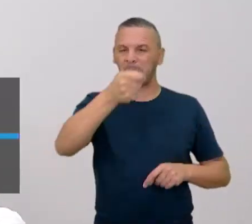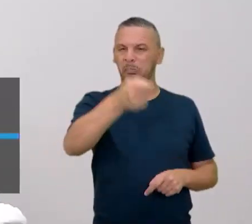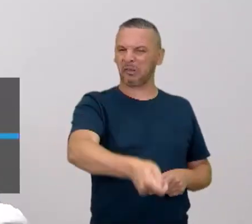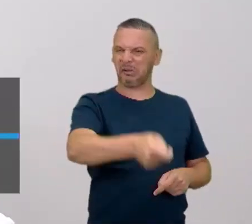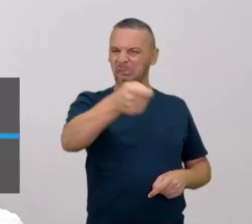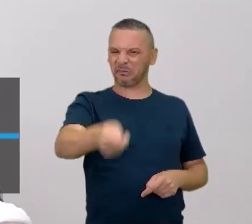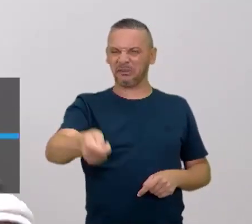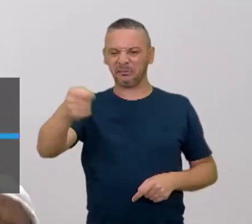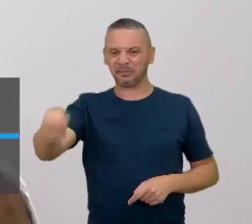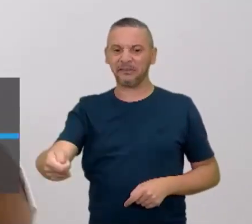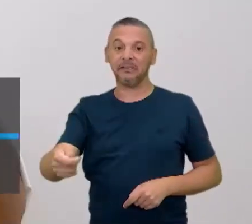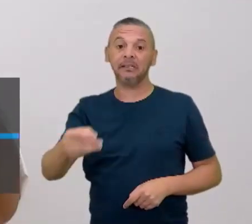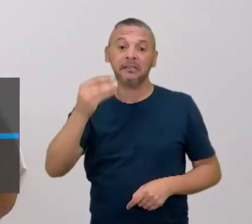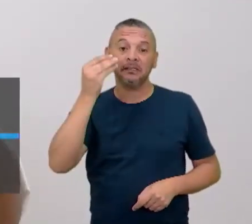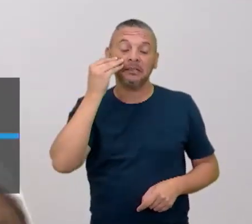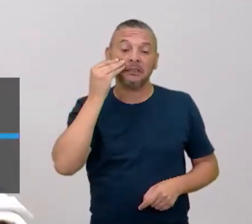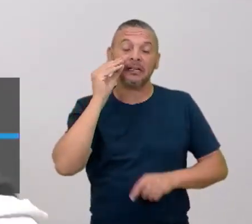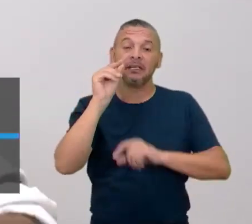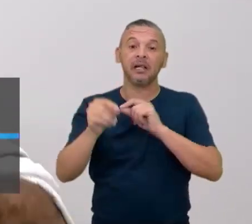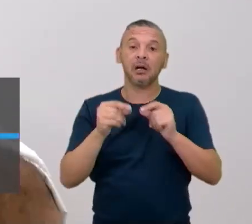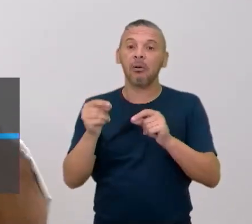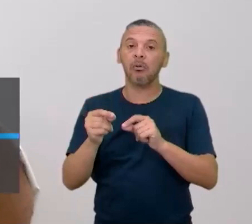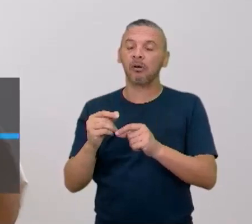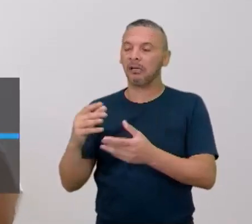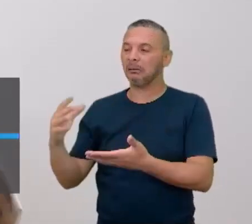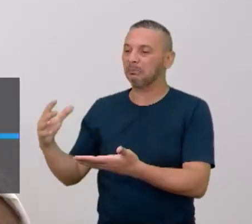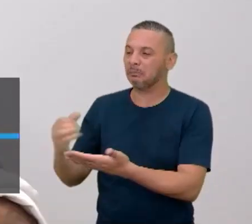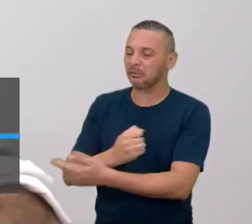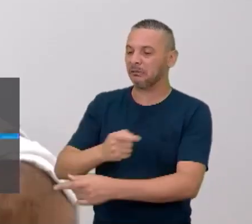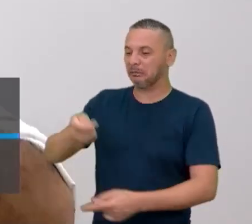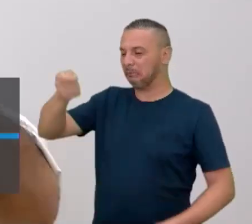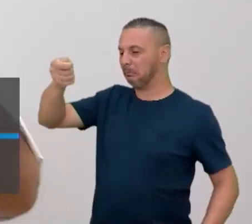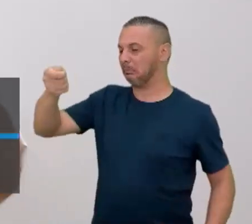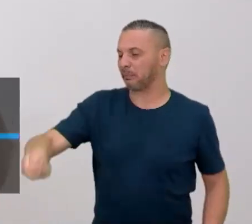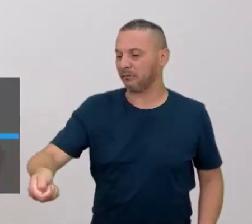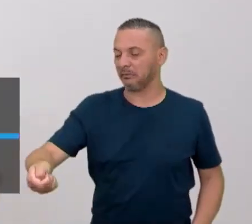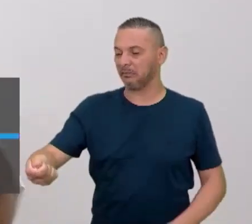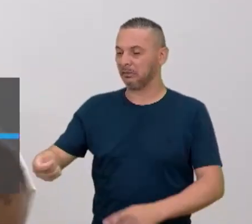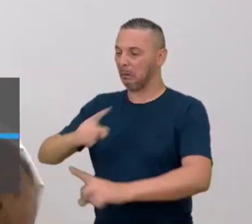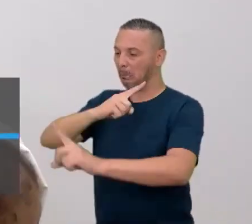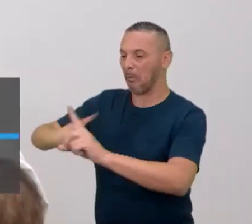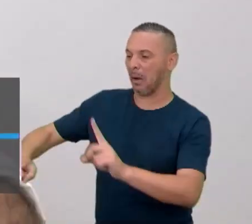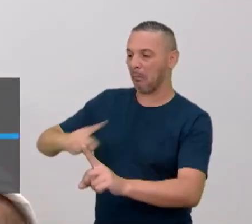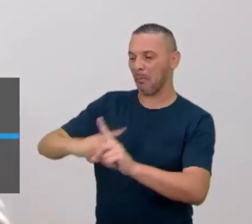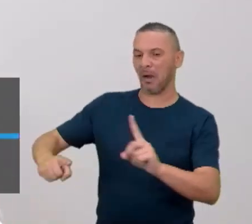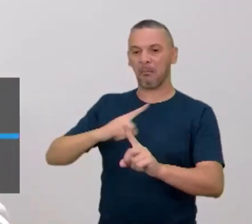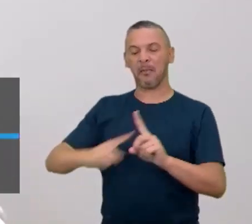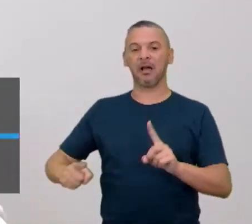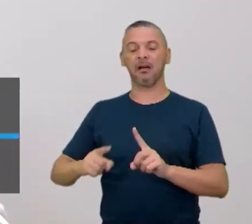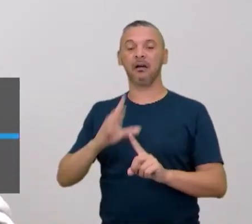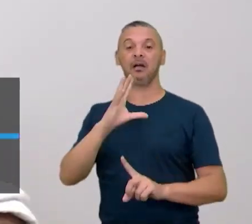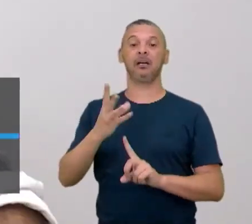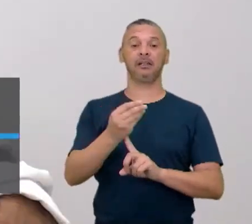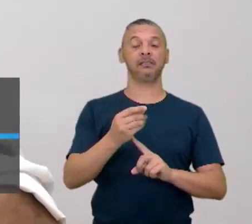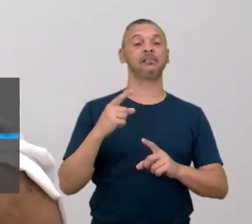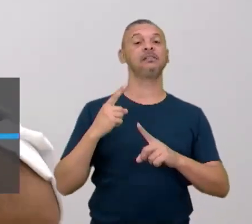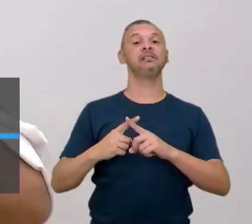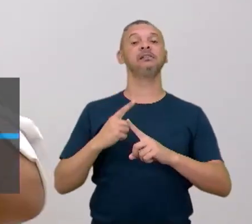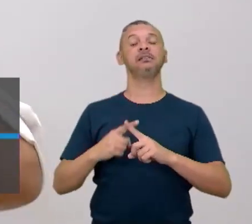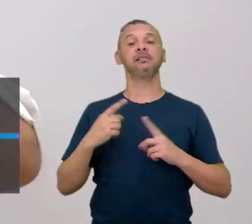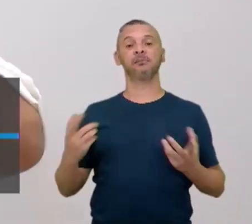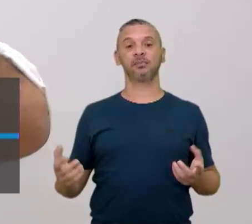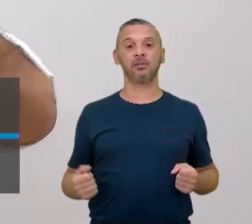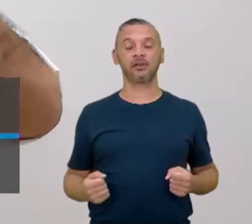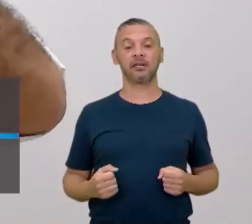totalitários procuram enquadrar, disciplinar e reprimir a estética. Porque ela tem